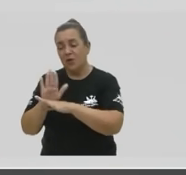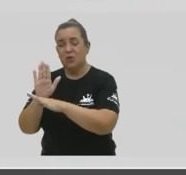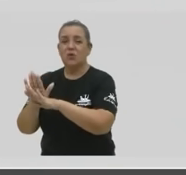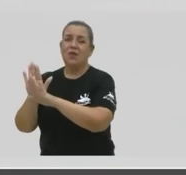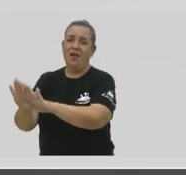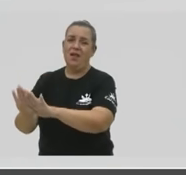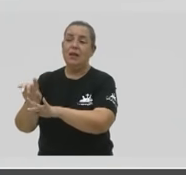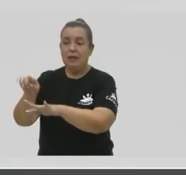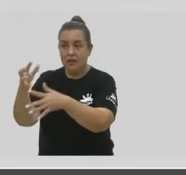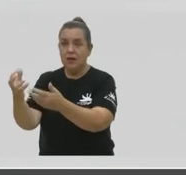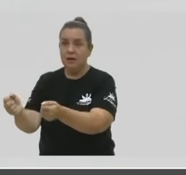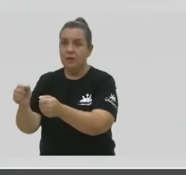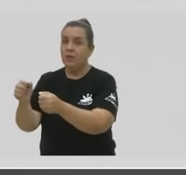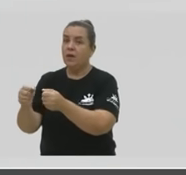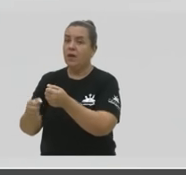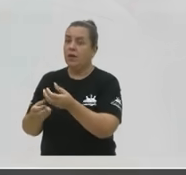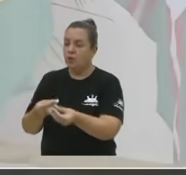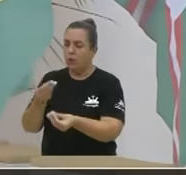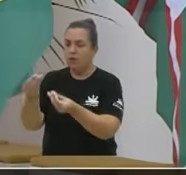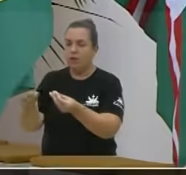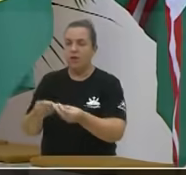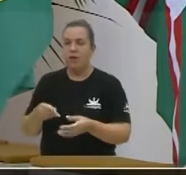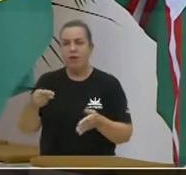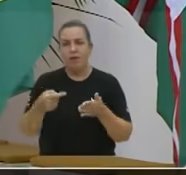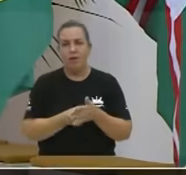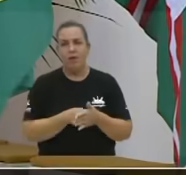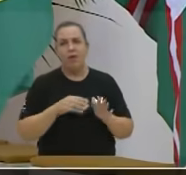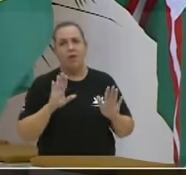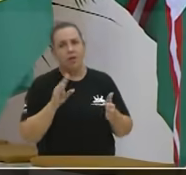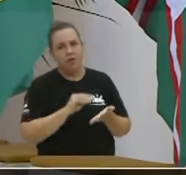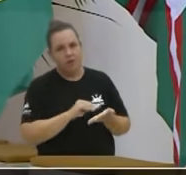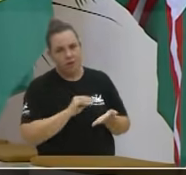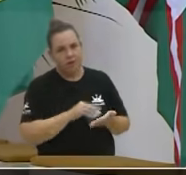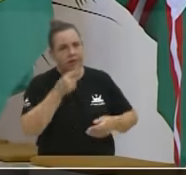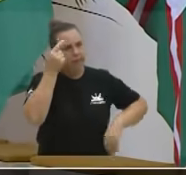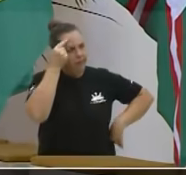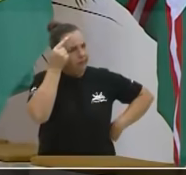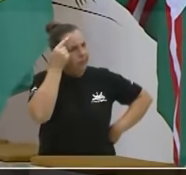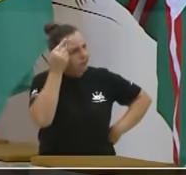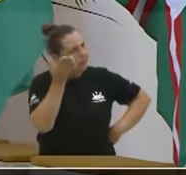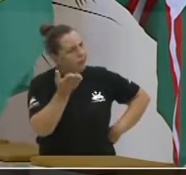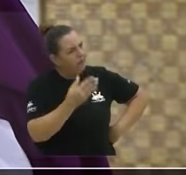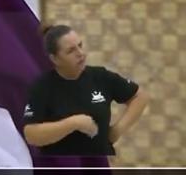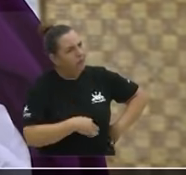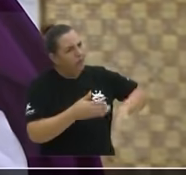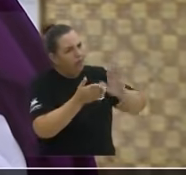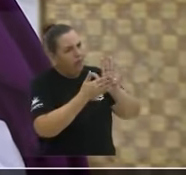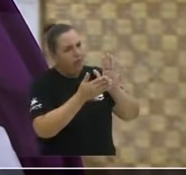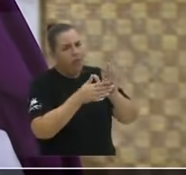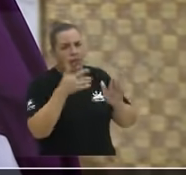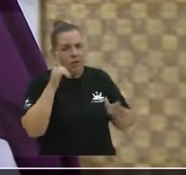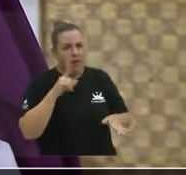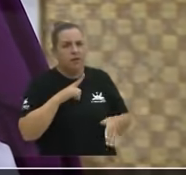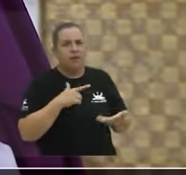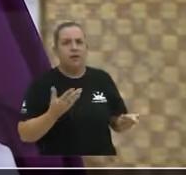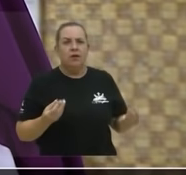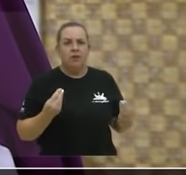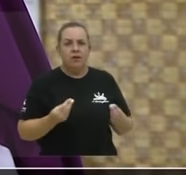receber. E alguém perguntava: não está lhe faltando juízo, padre? O senhor prometeu antes de ter.